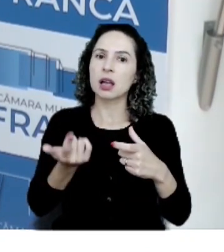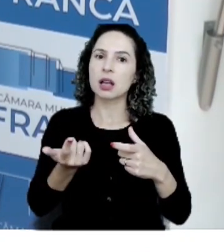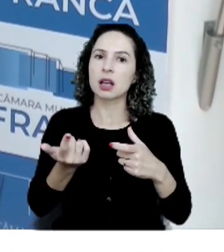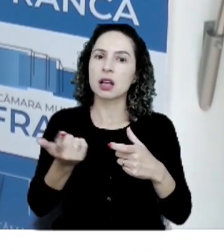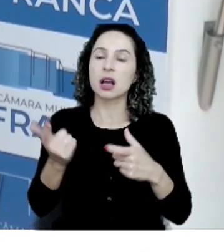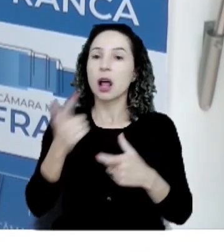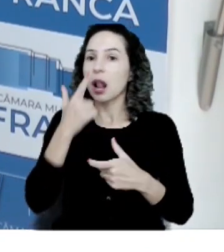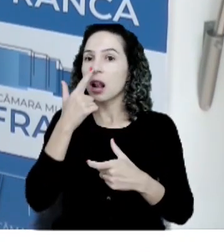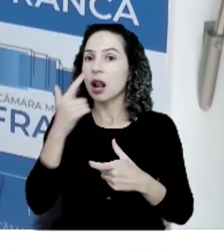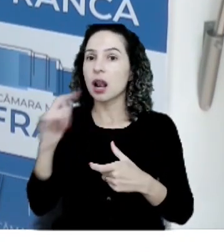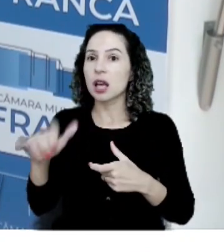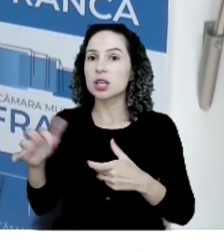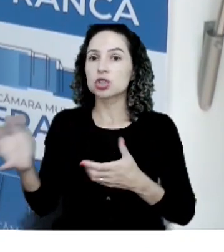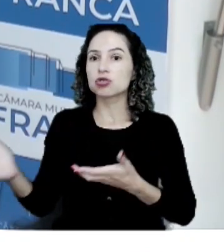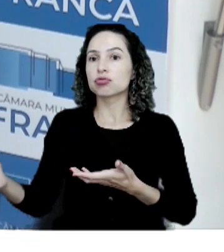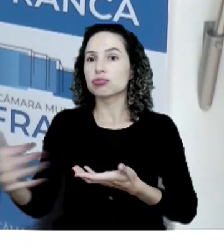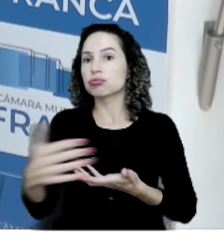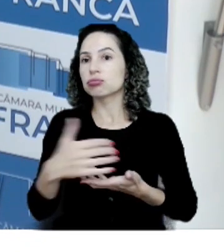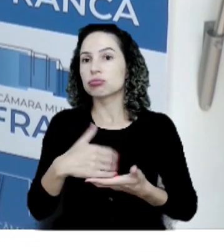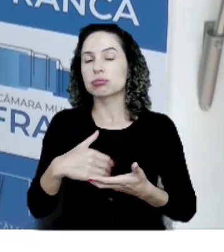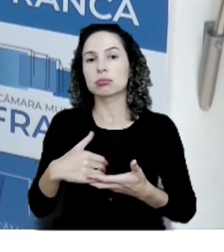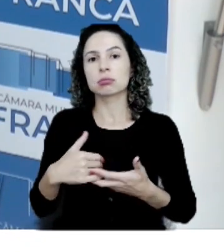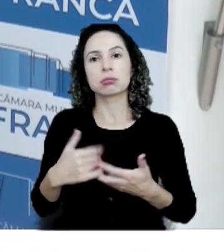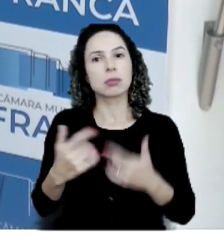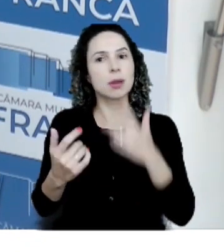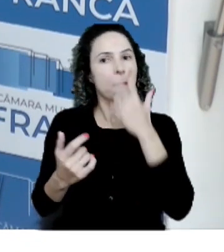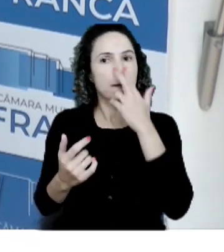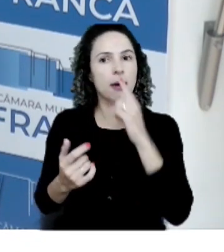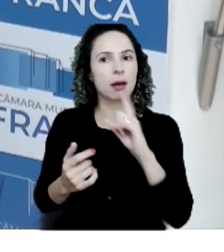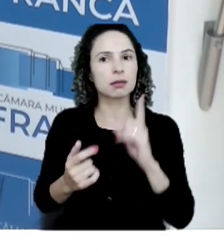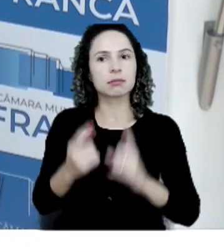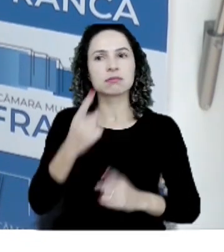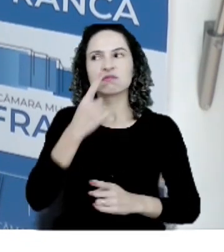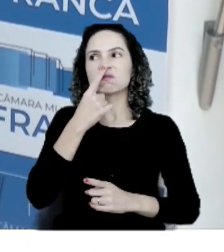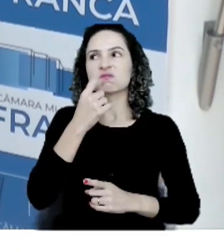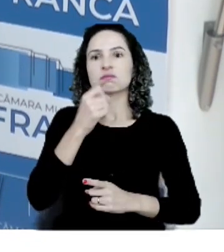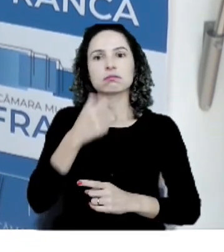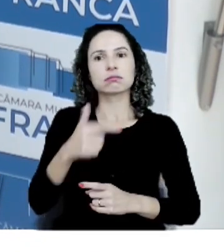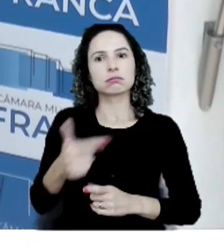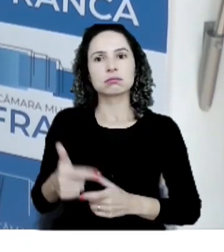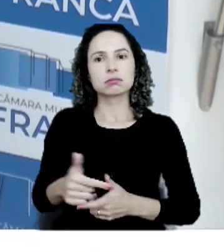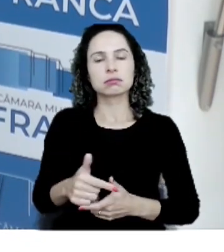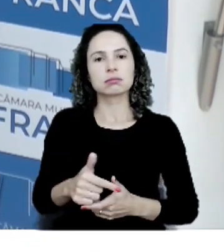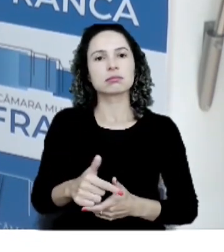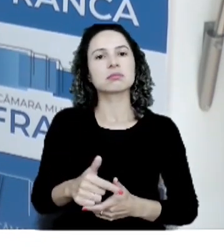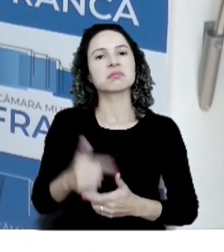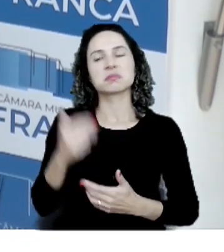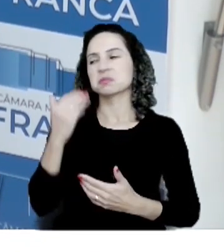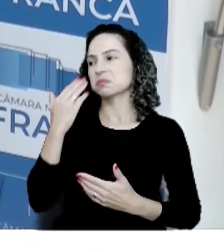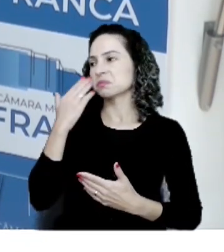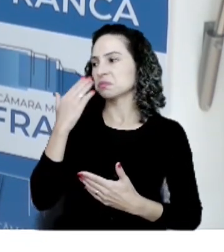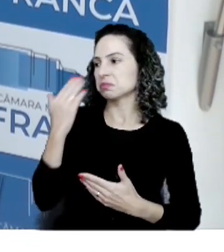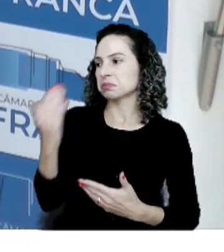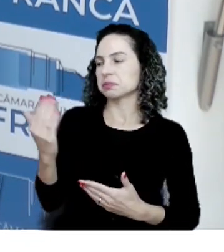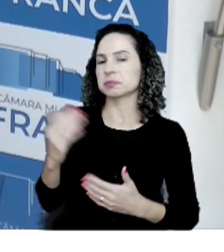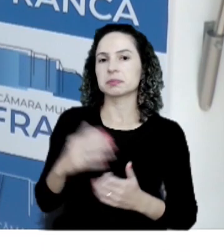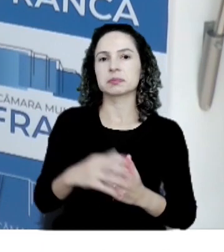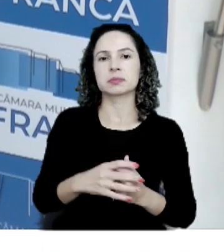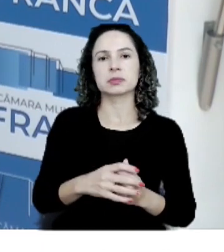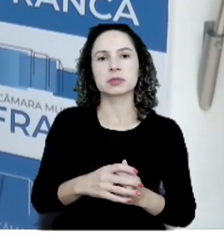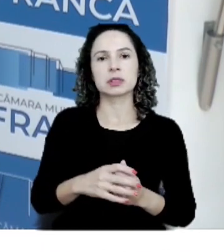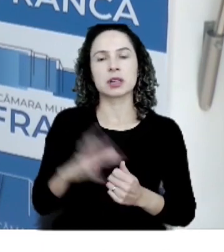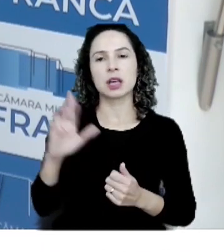recolhido todo o lixo da cidade de São José do Rio Preto. Muito obrigado ao